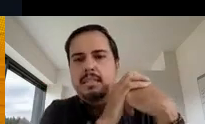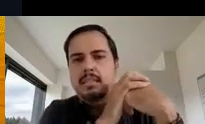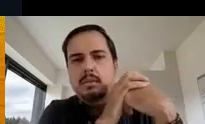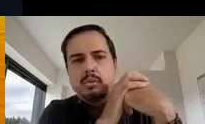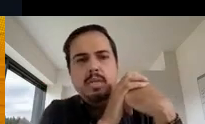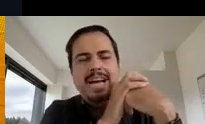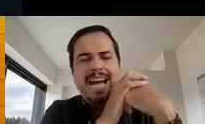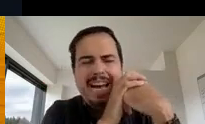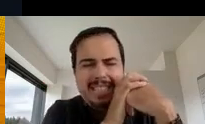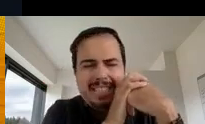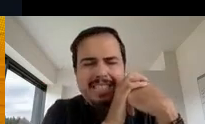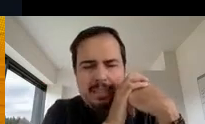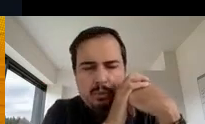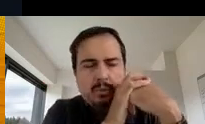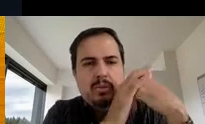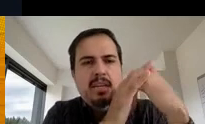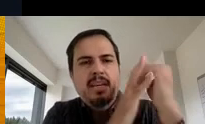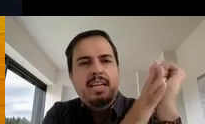São as